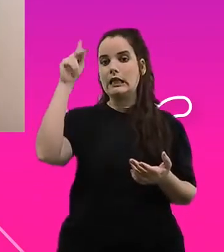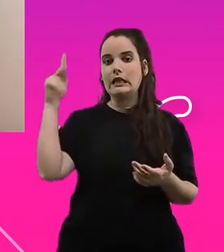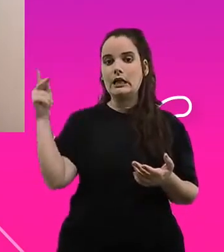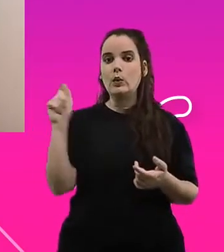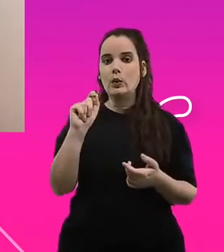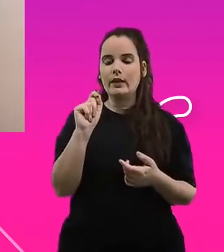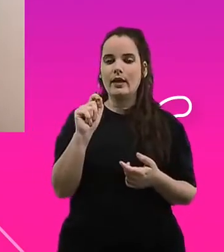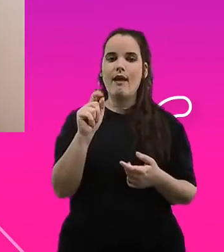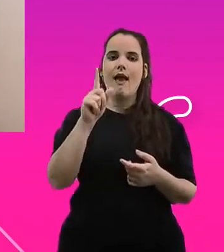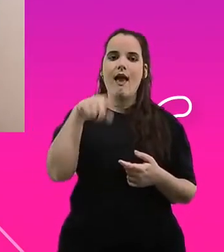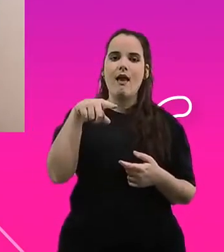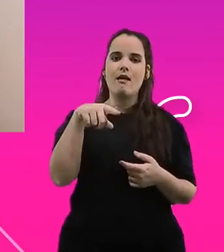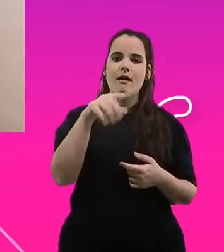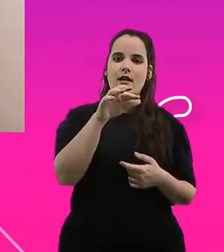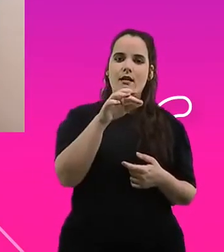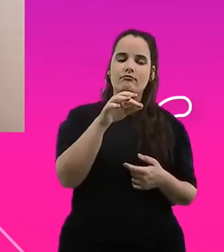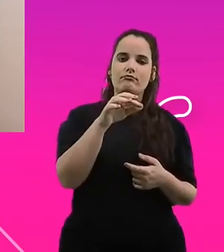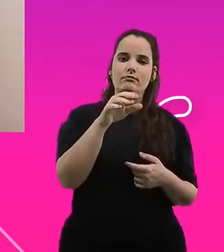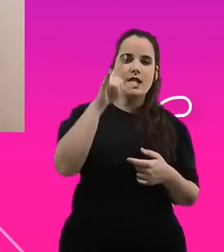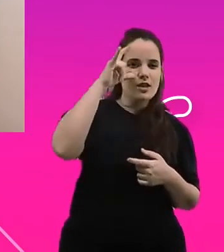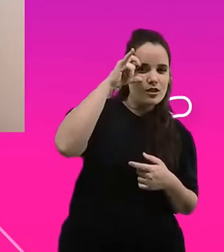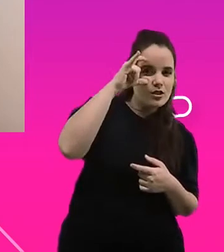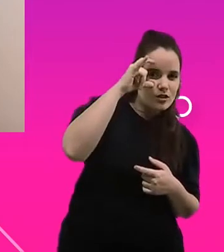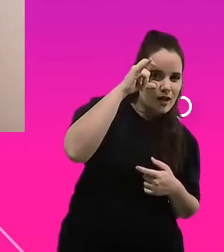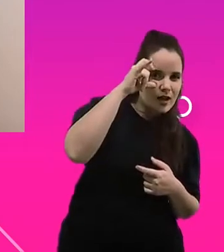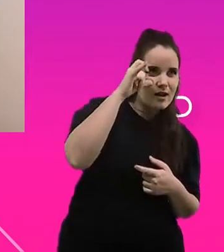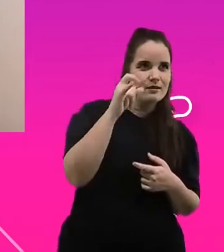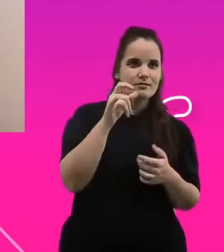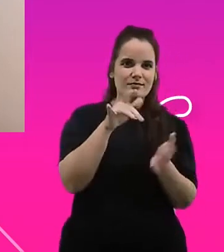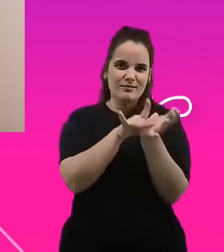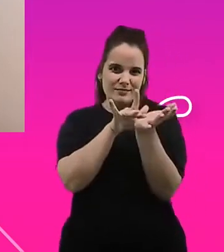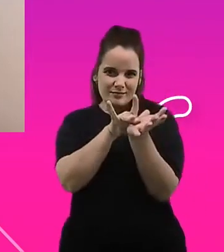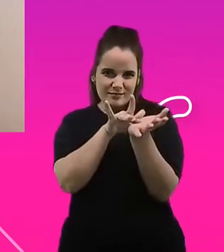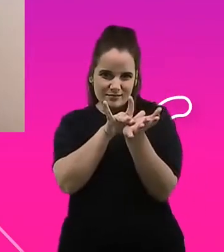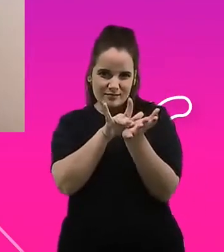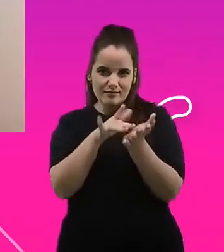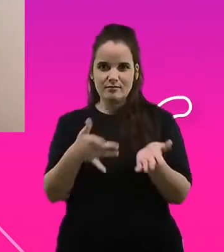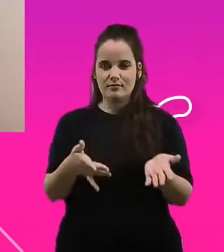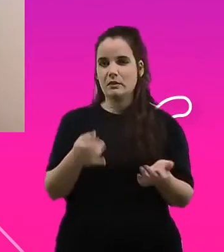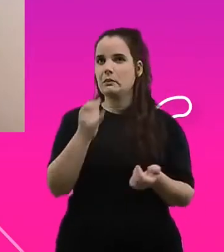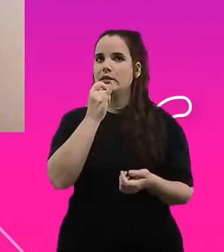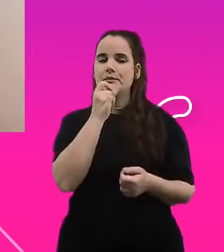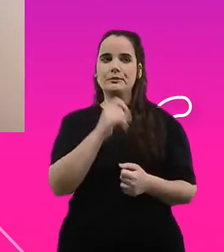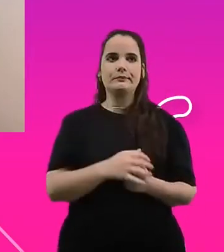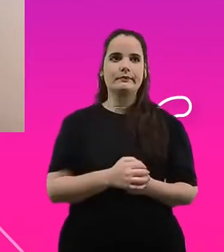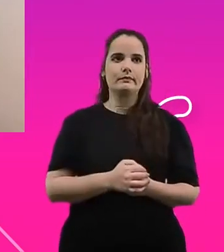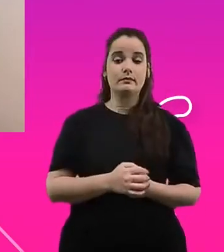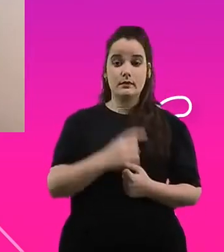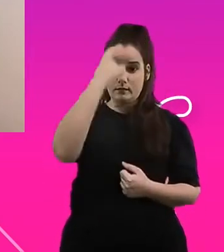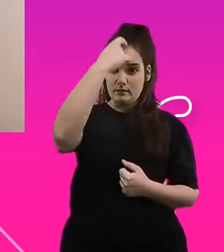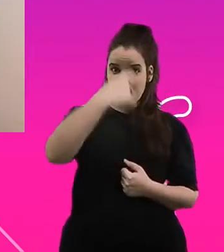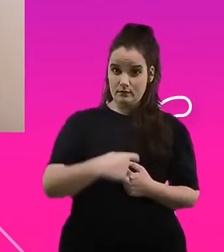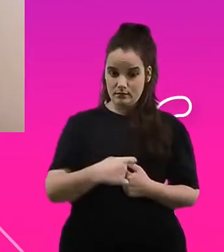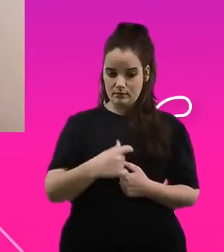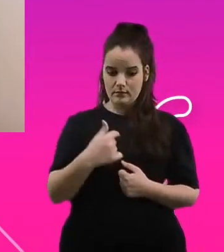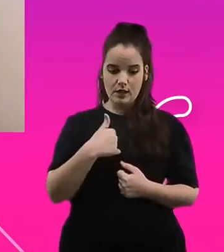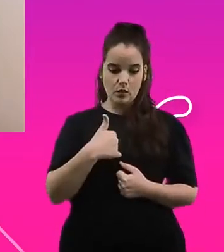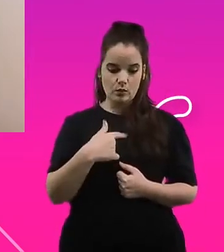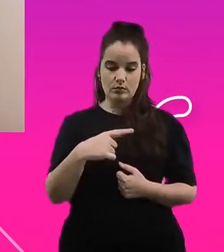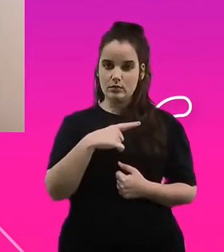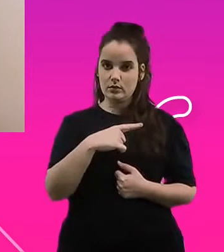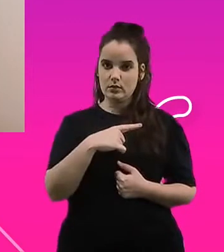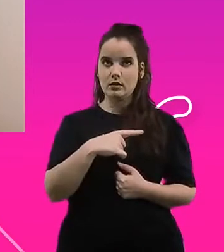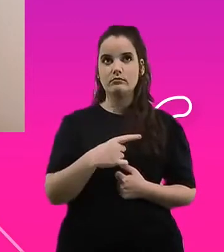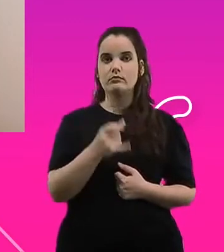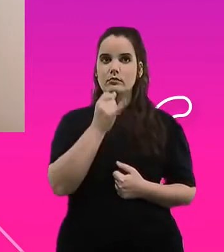Instagrams. Então, eles entendem que uma pessoa, ela é múltipla. Se ela é múltipla, ela não pode... E se